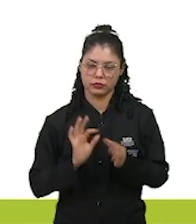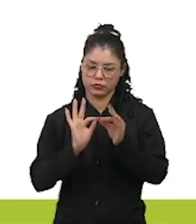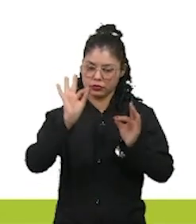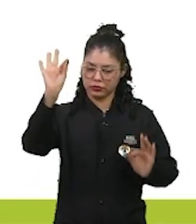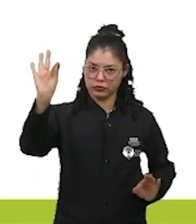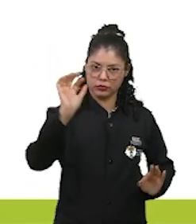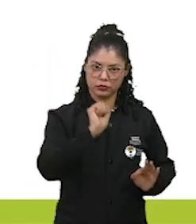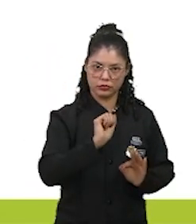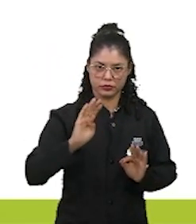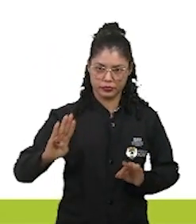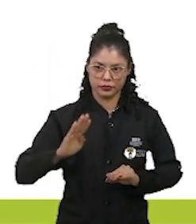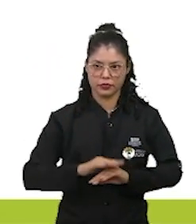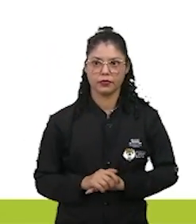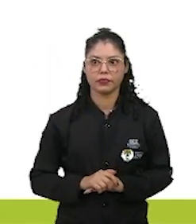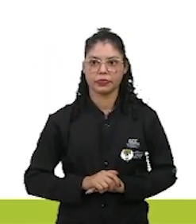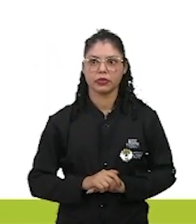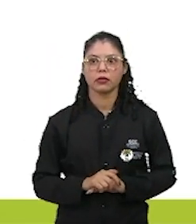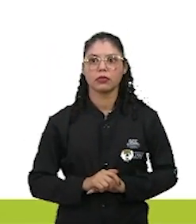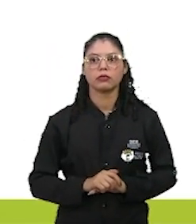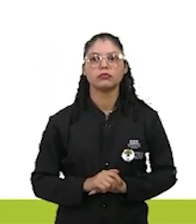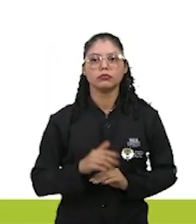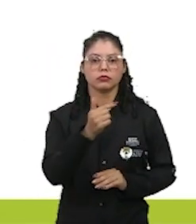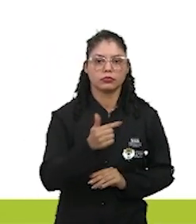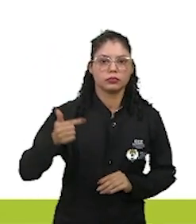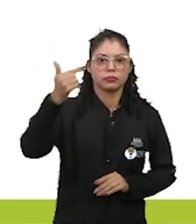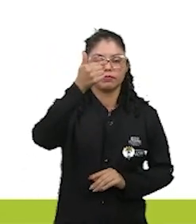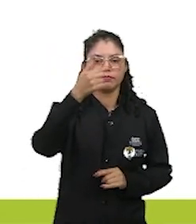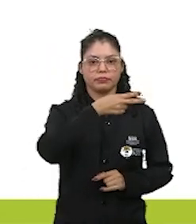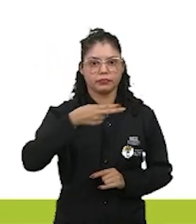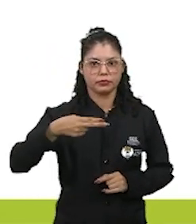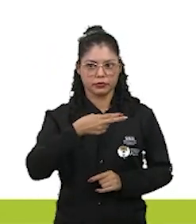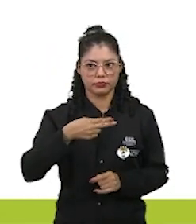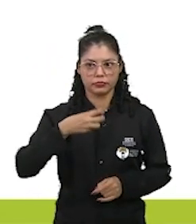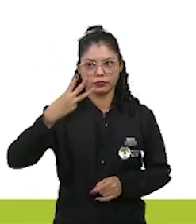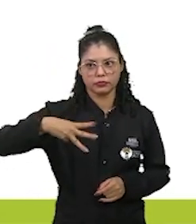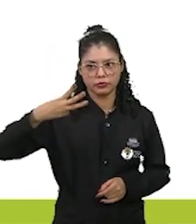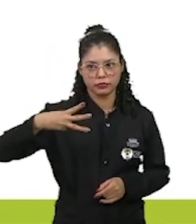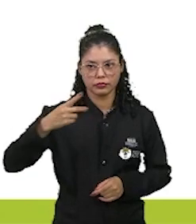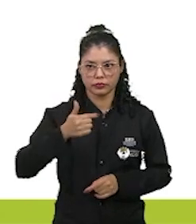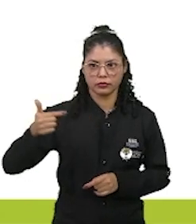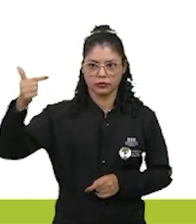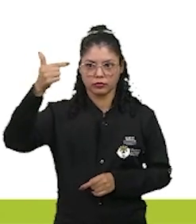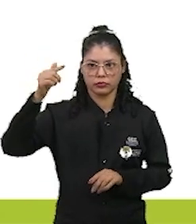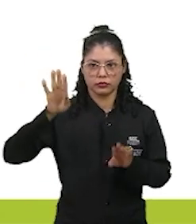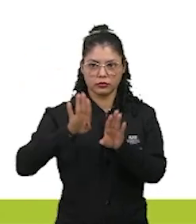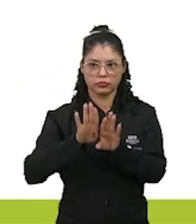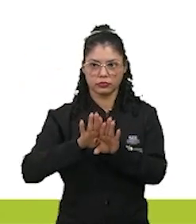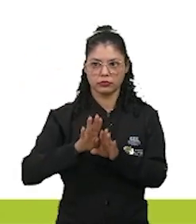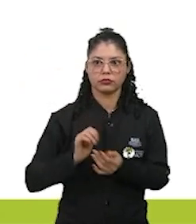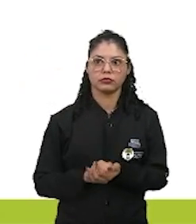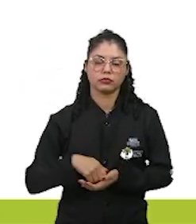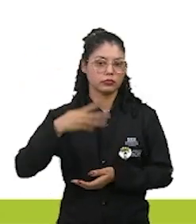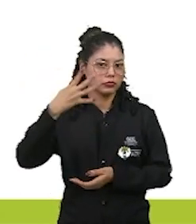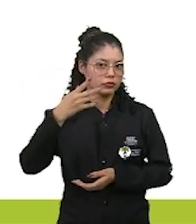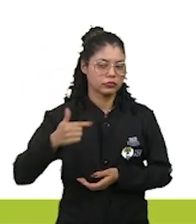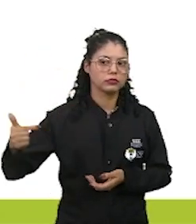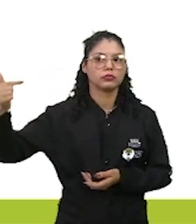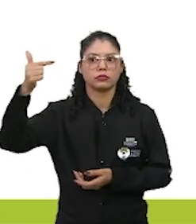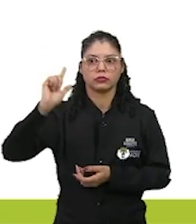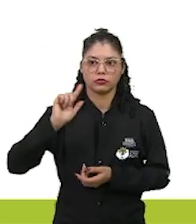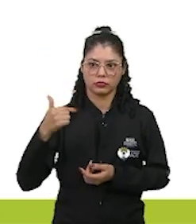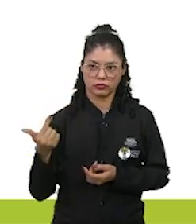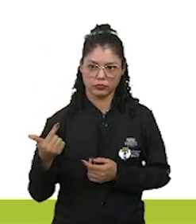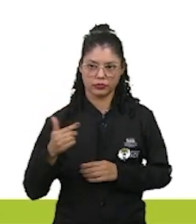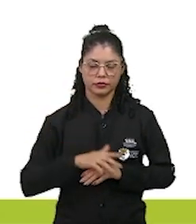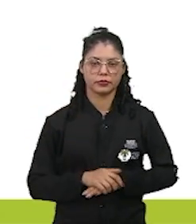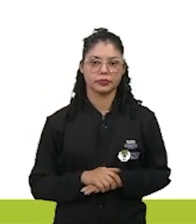A para B ao quadrado igual a 3 ao quadrado, que é a variação de uma, e 4 ao quadrado, que é a variação